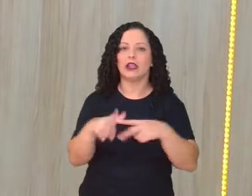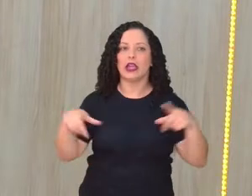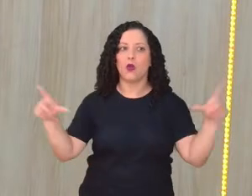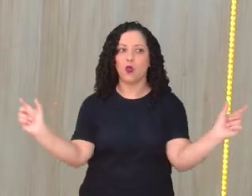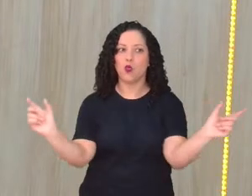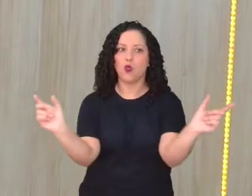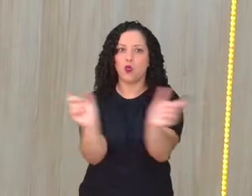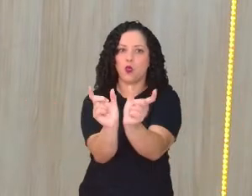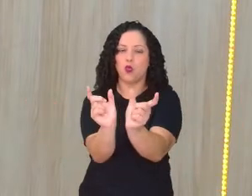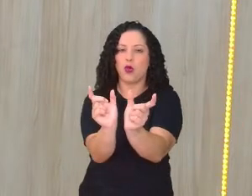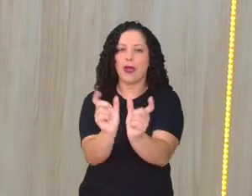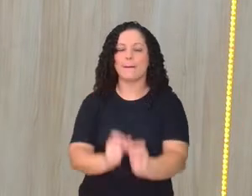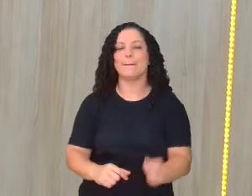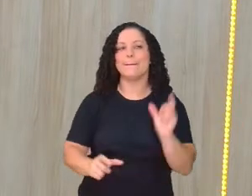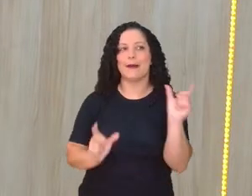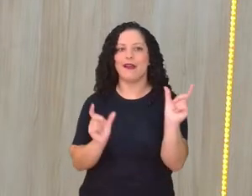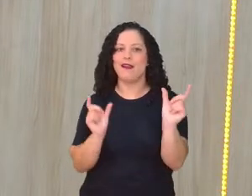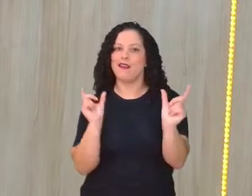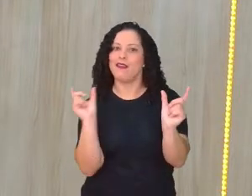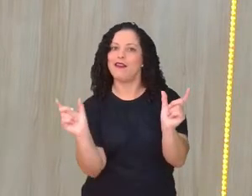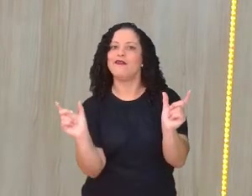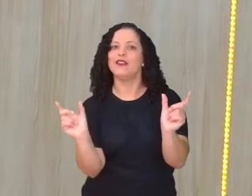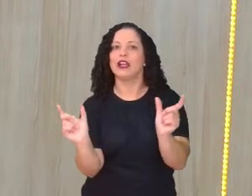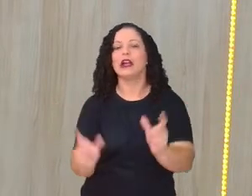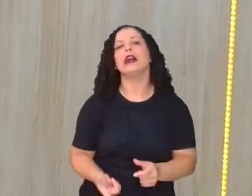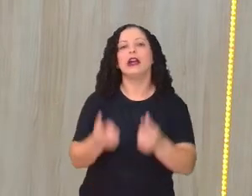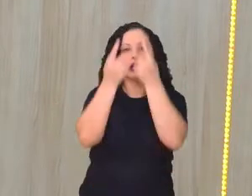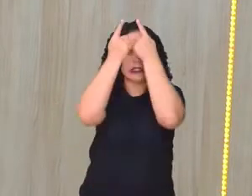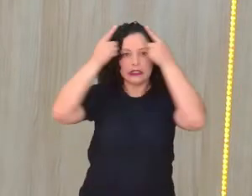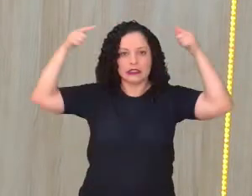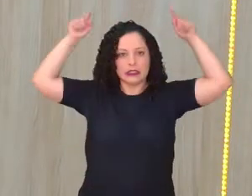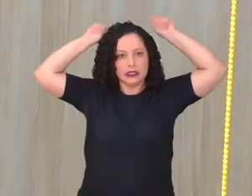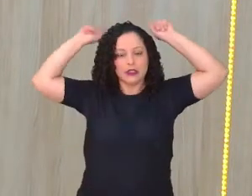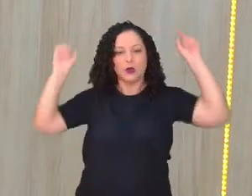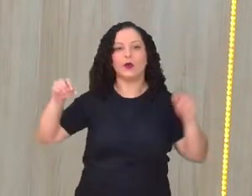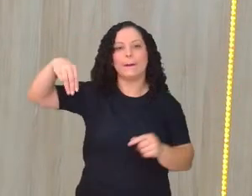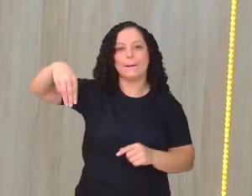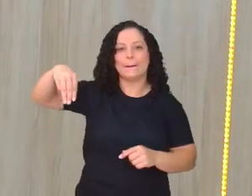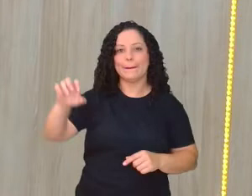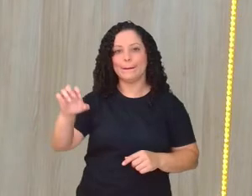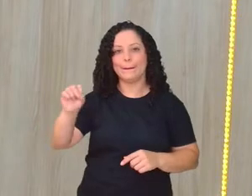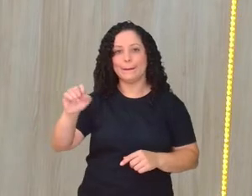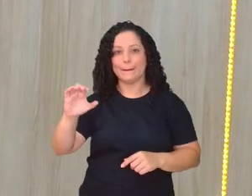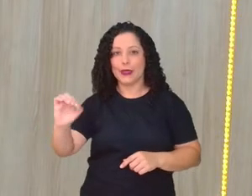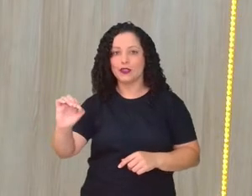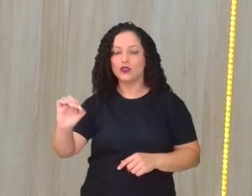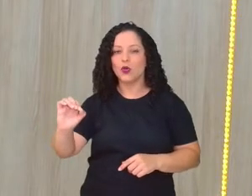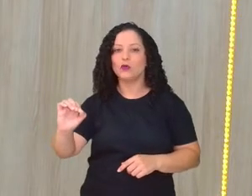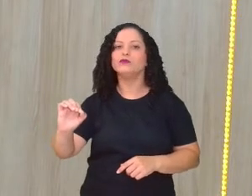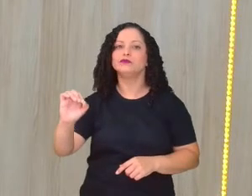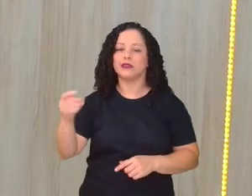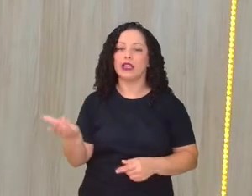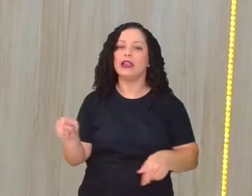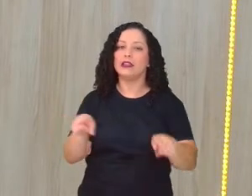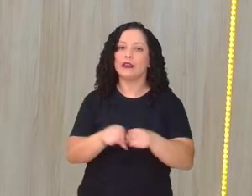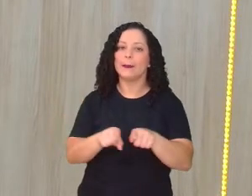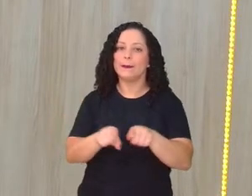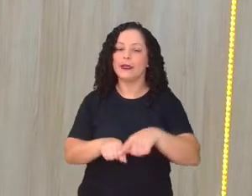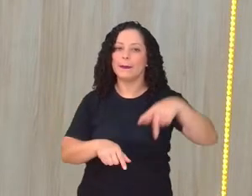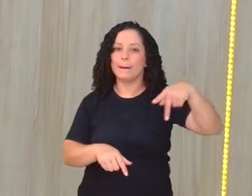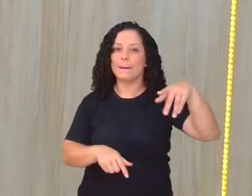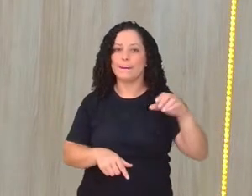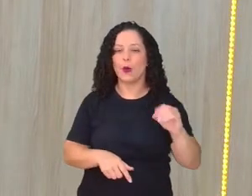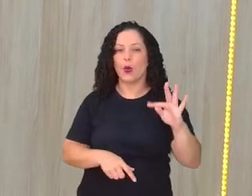no grego, professora. Meso, que significa meio, e potamos, que